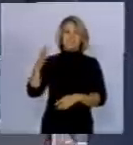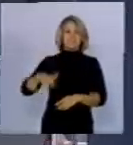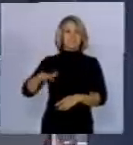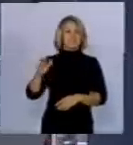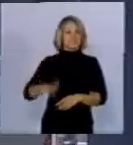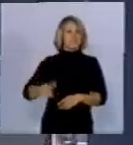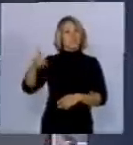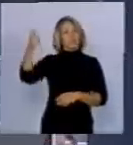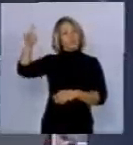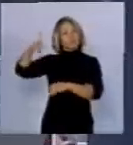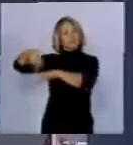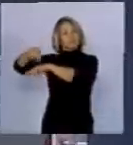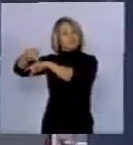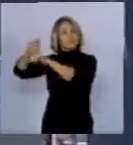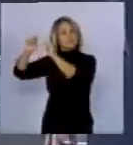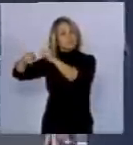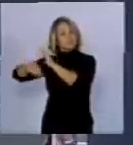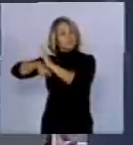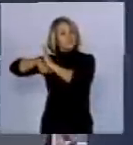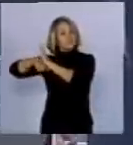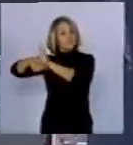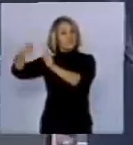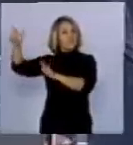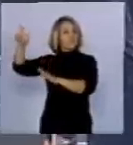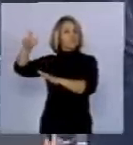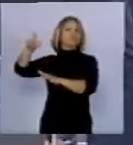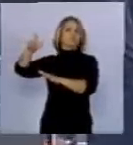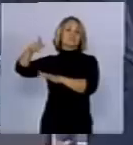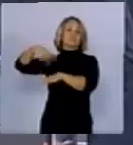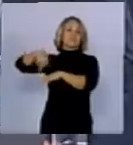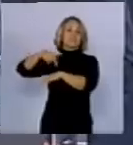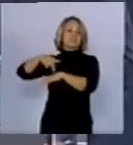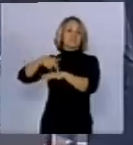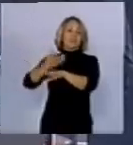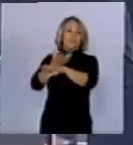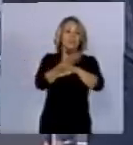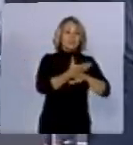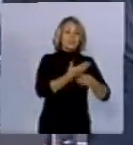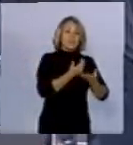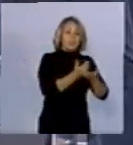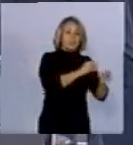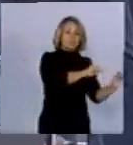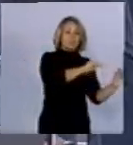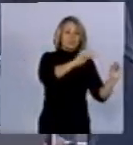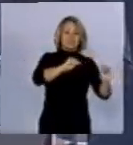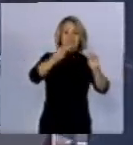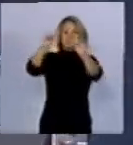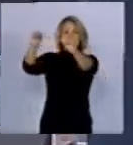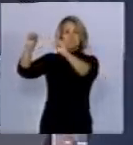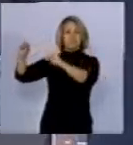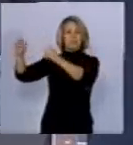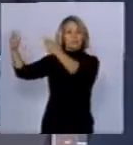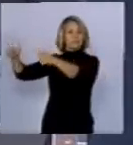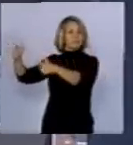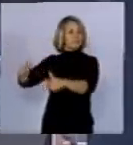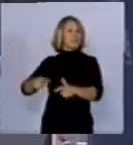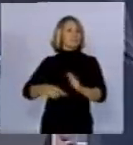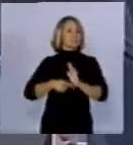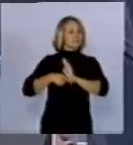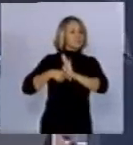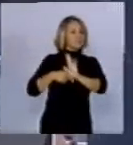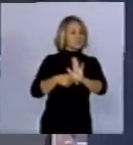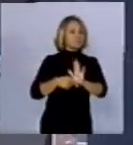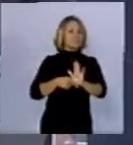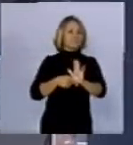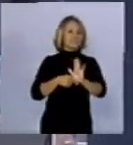e e pode possibilitar o que o Mercado Chama de o conteúdo passa a viajar para outros territórios e trazer receitas e